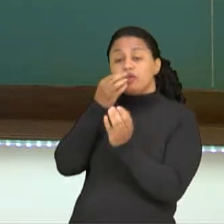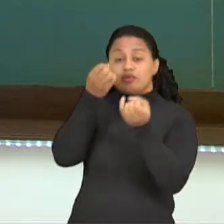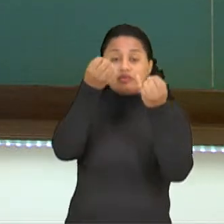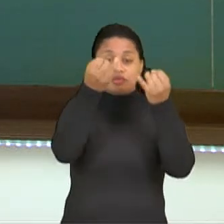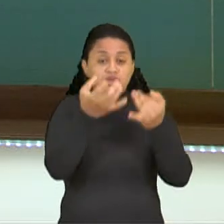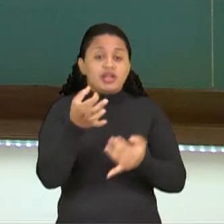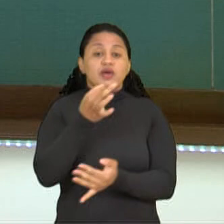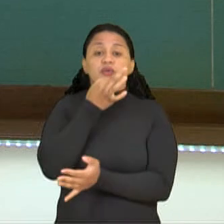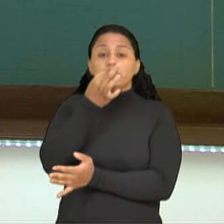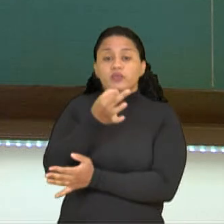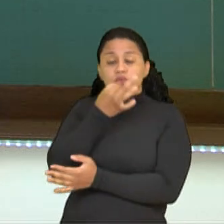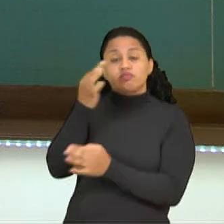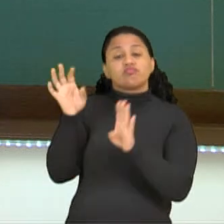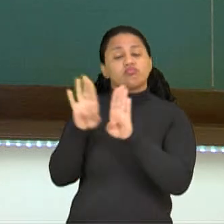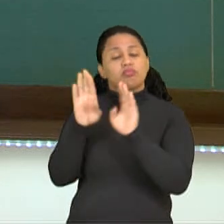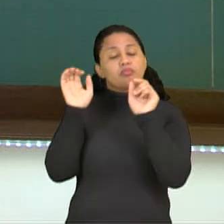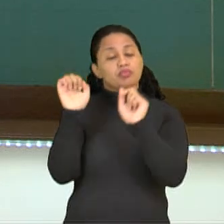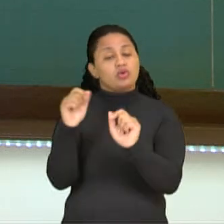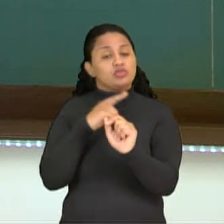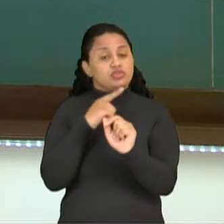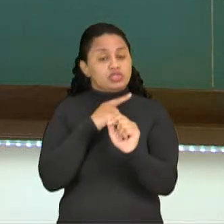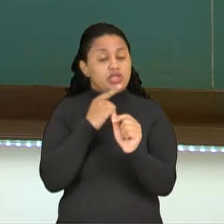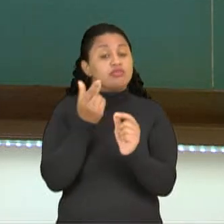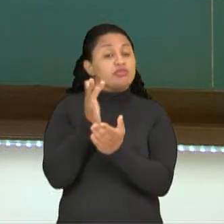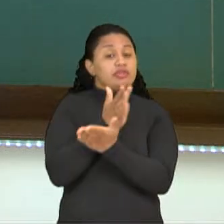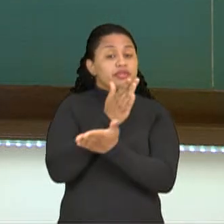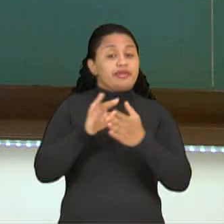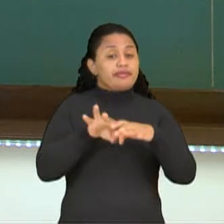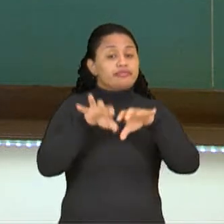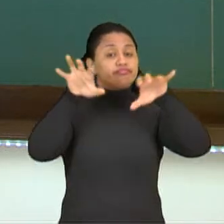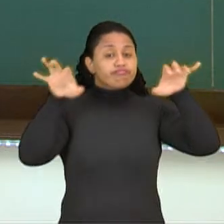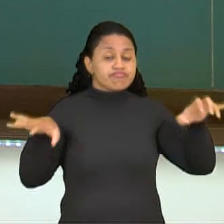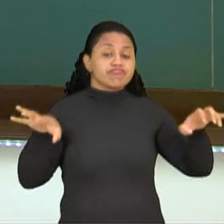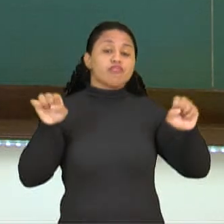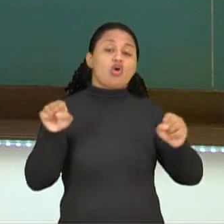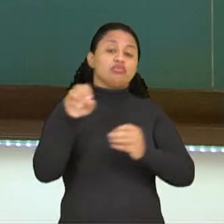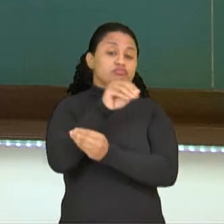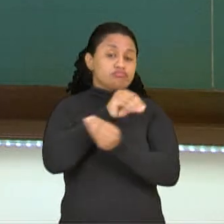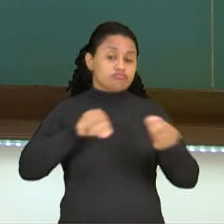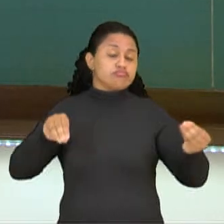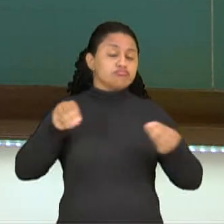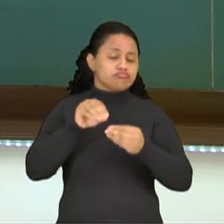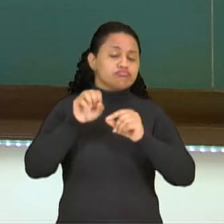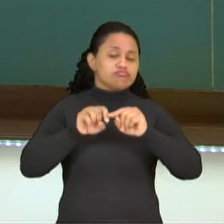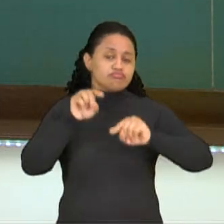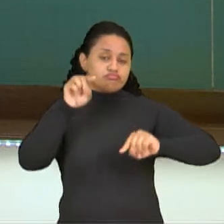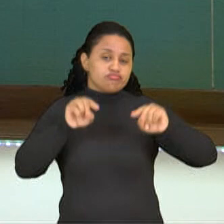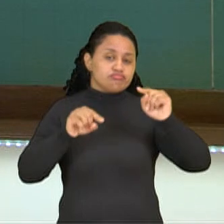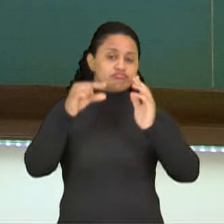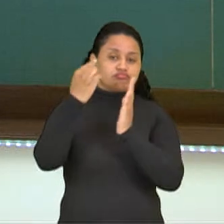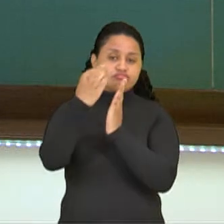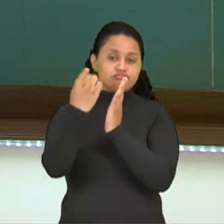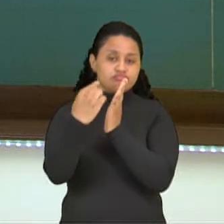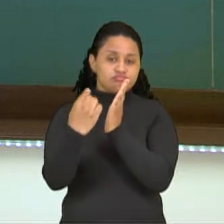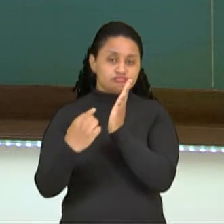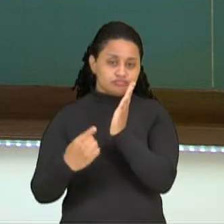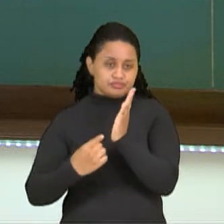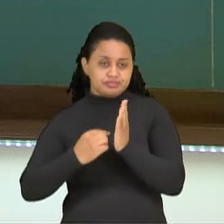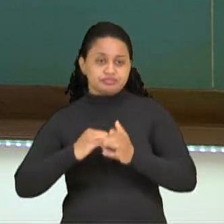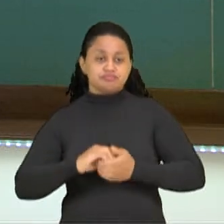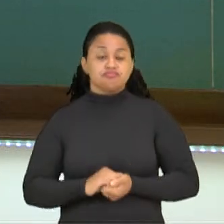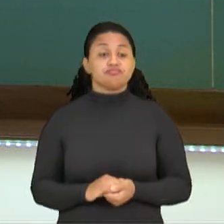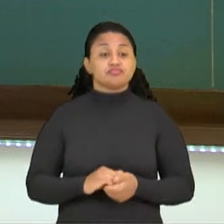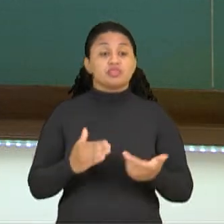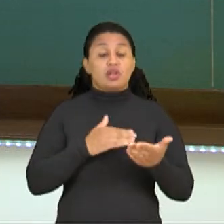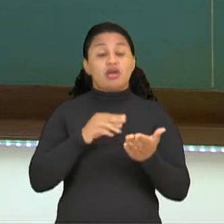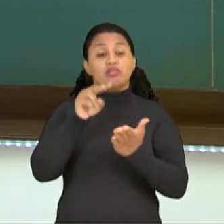entre a descrição e a avaliação, elas estão misturadas, intercaladas, né? Então vamos